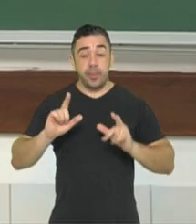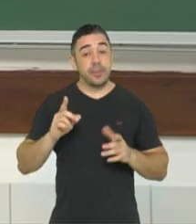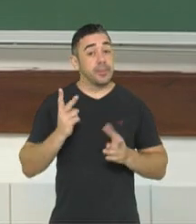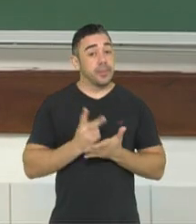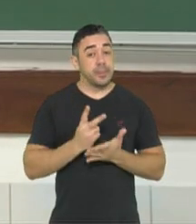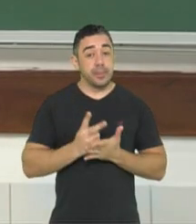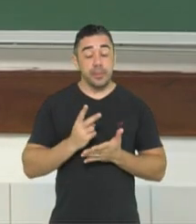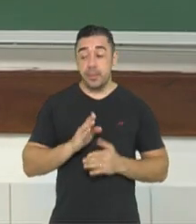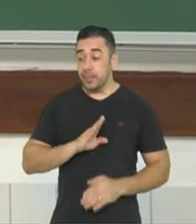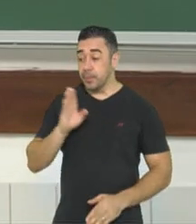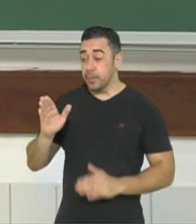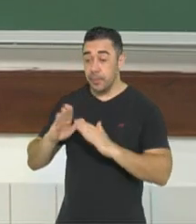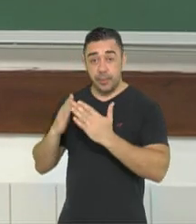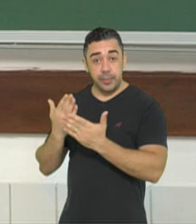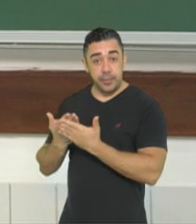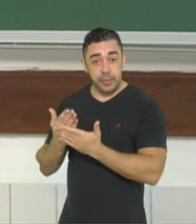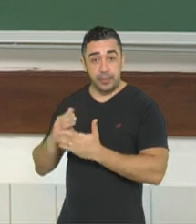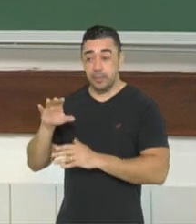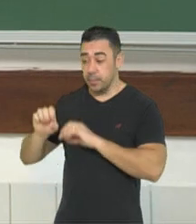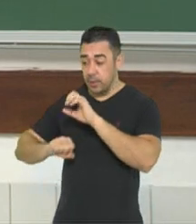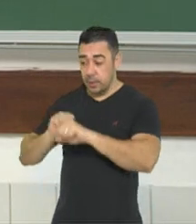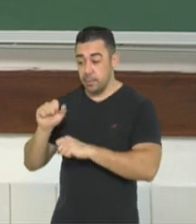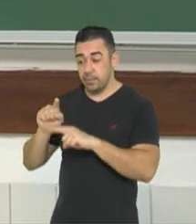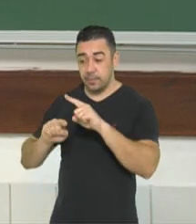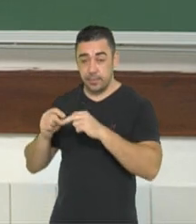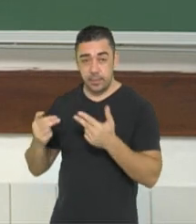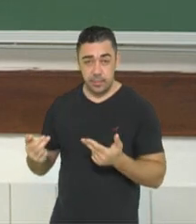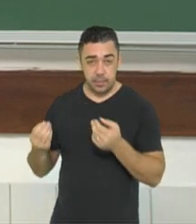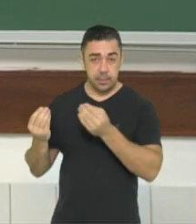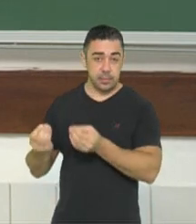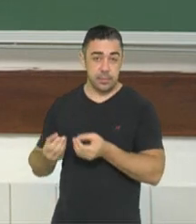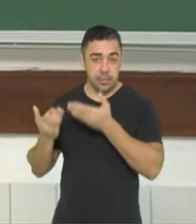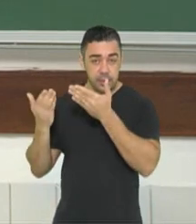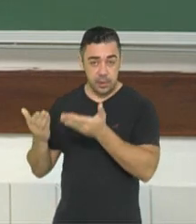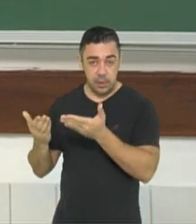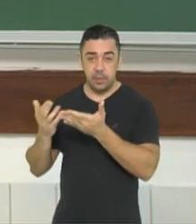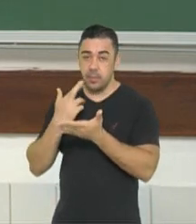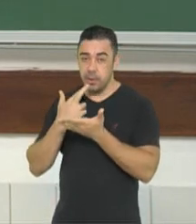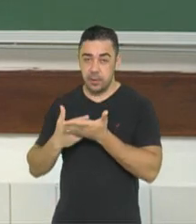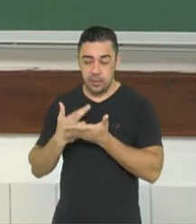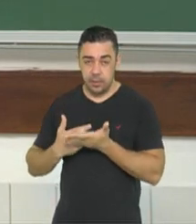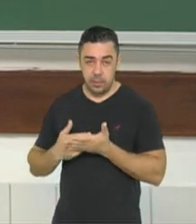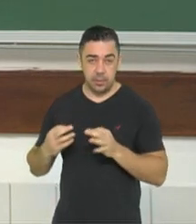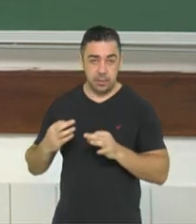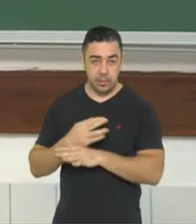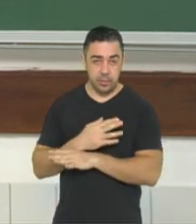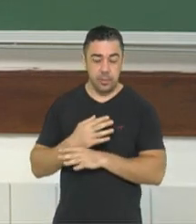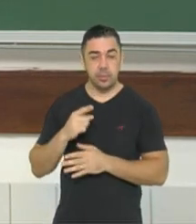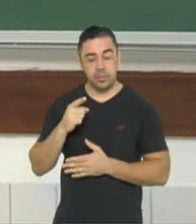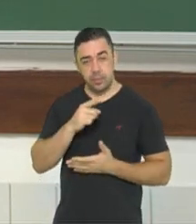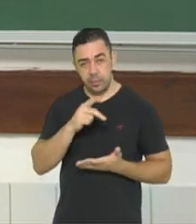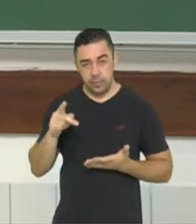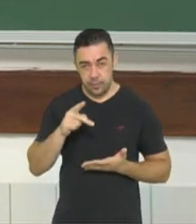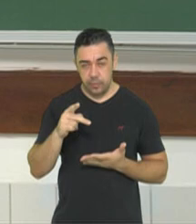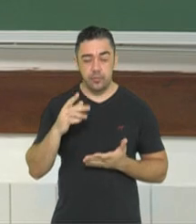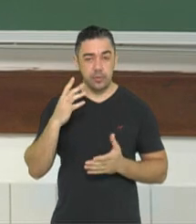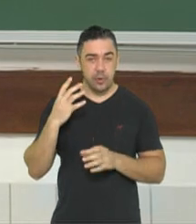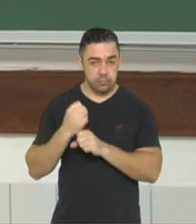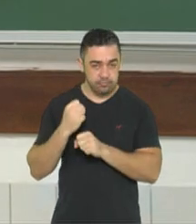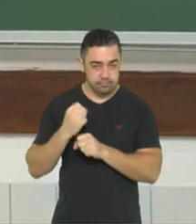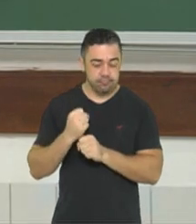lembrar de retirar e entregar as atividades nos colégios para que elas cheguem até os professores de vocês,